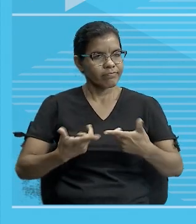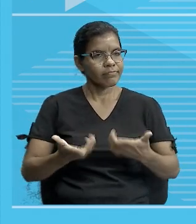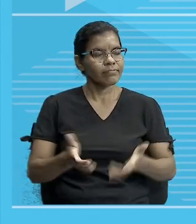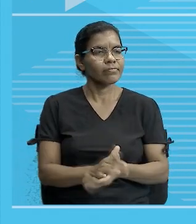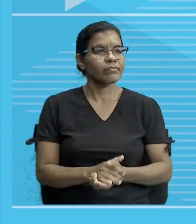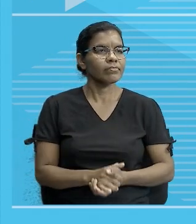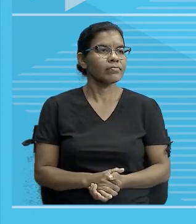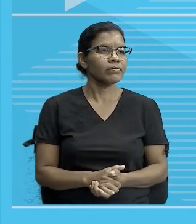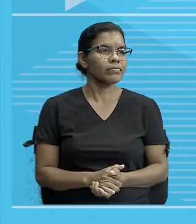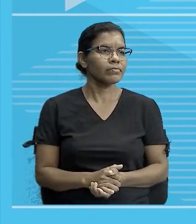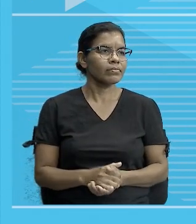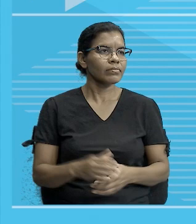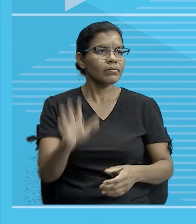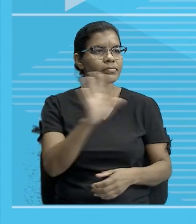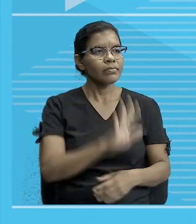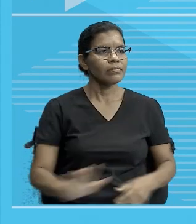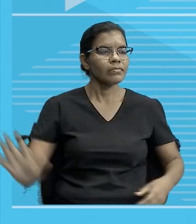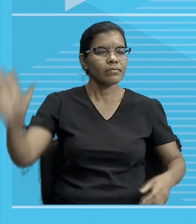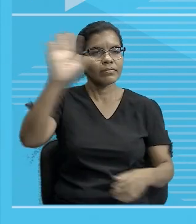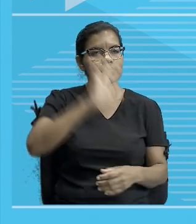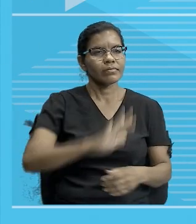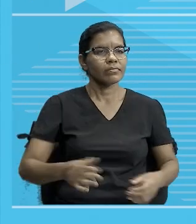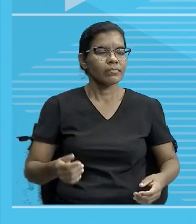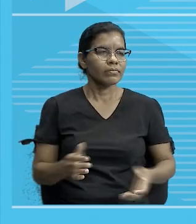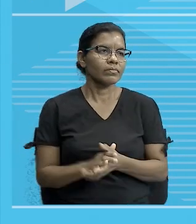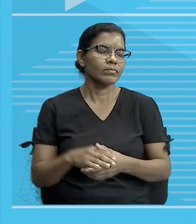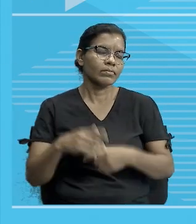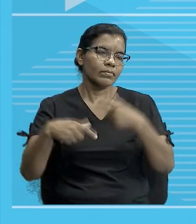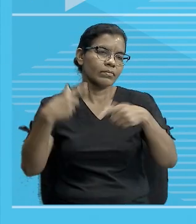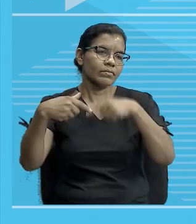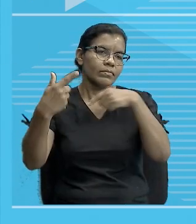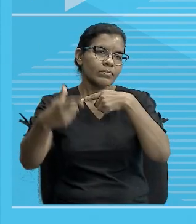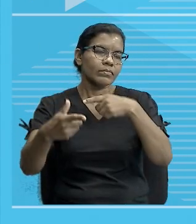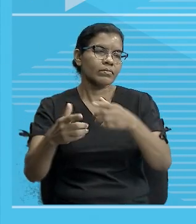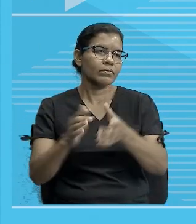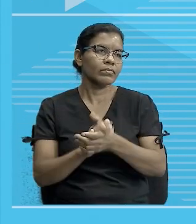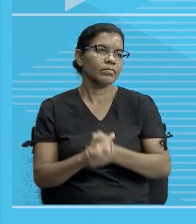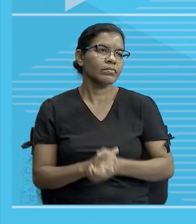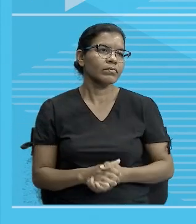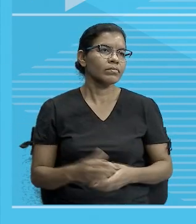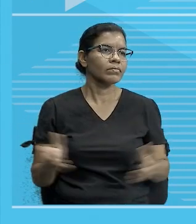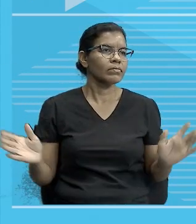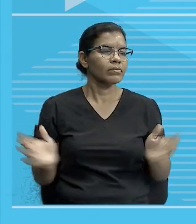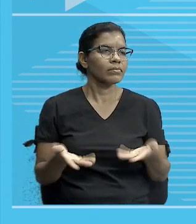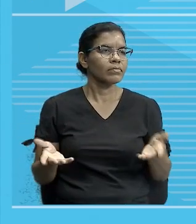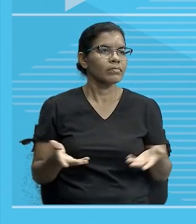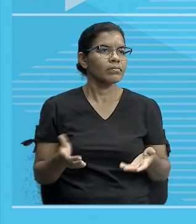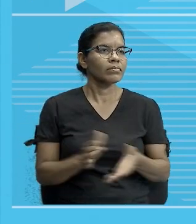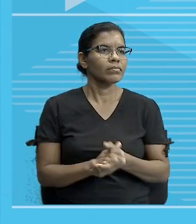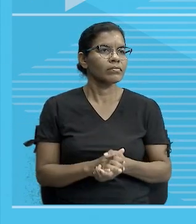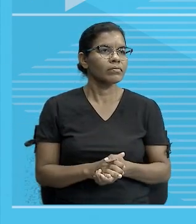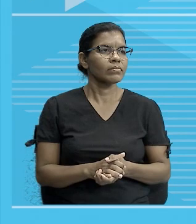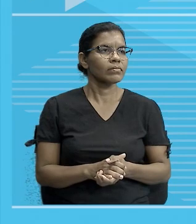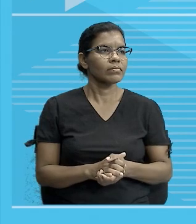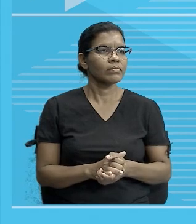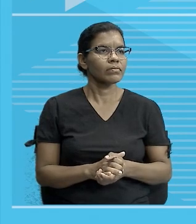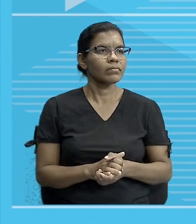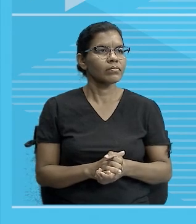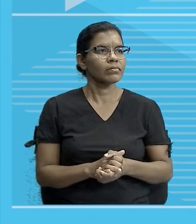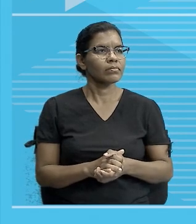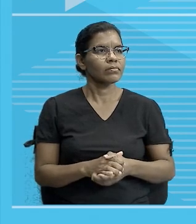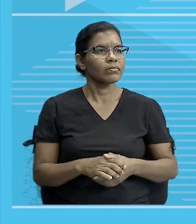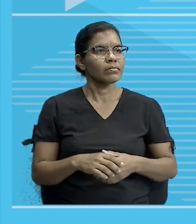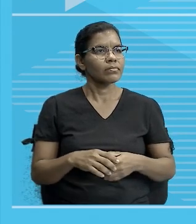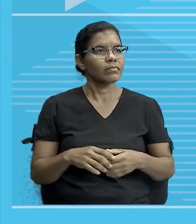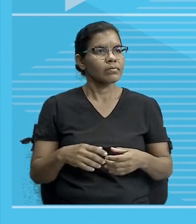direitos, e essa imagem vai ser perpetuada depois, e ela está hoje na nossa nota de real, haja